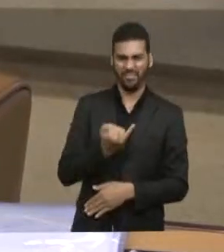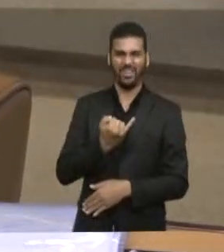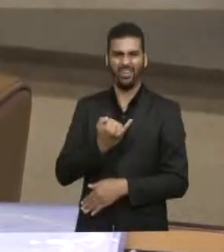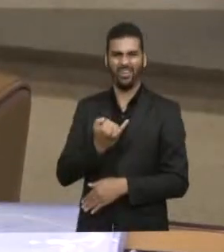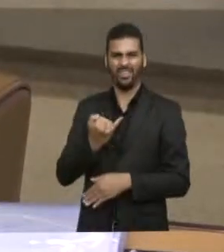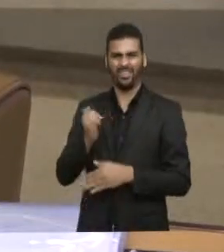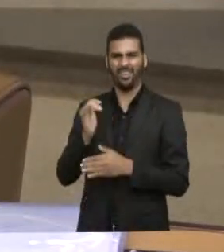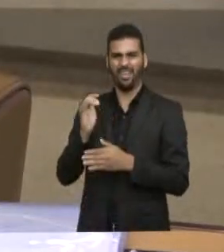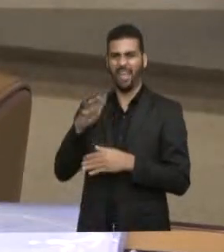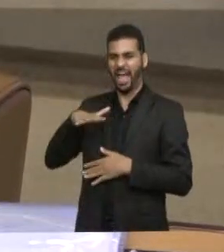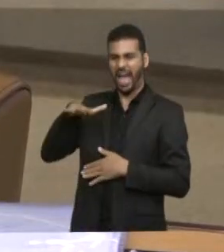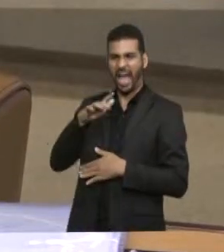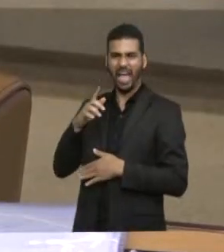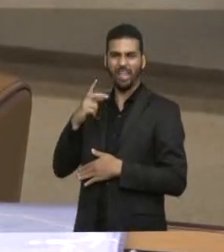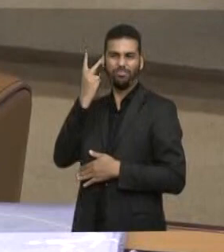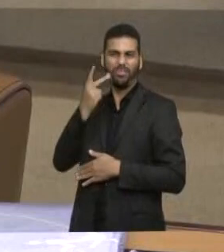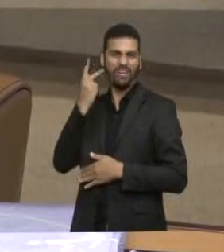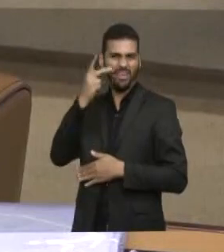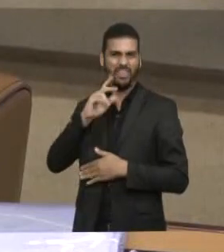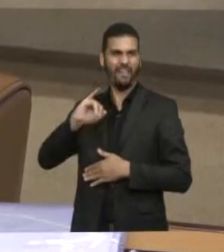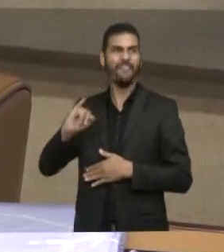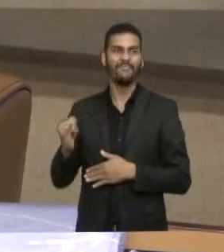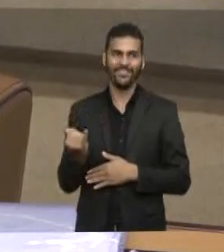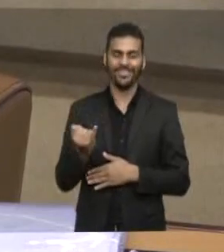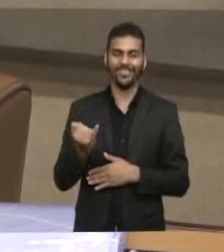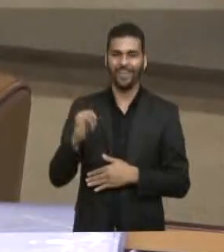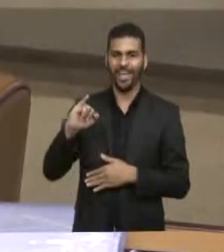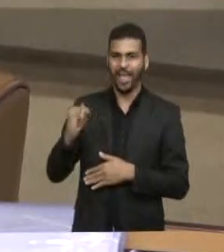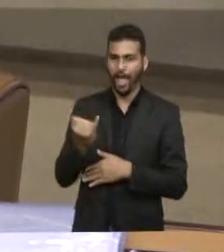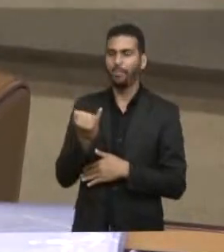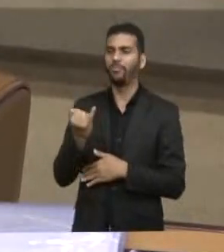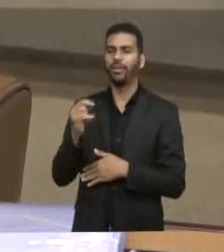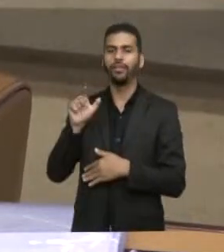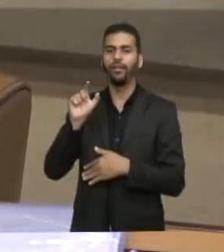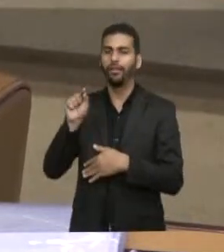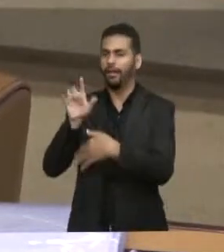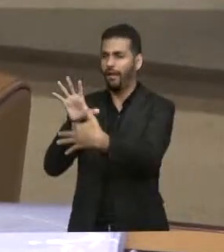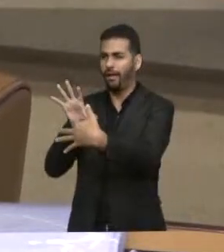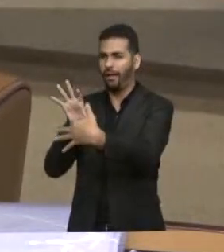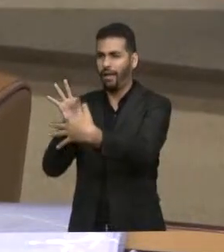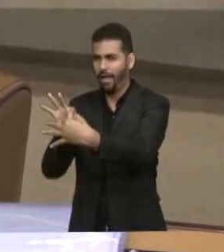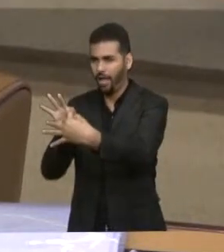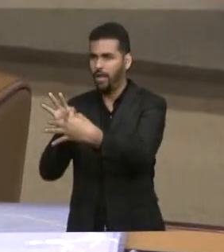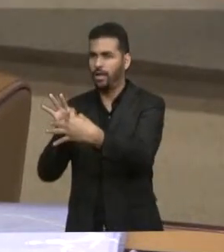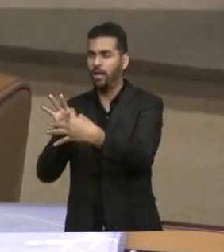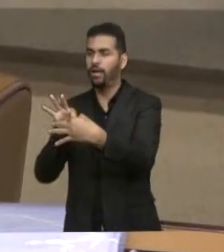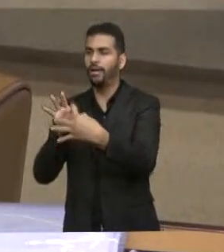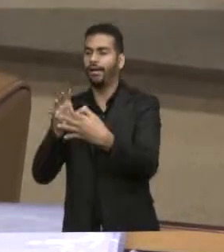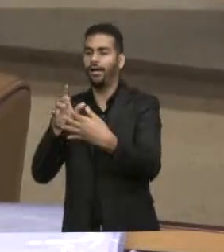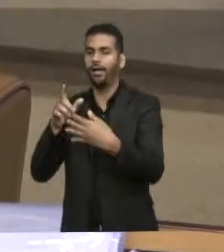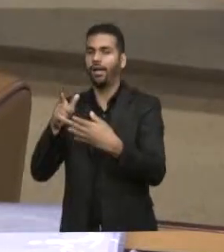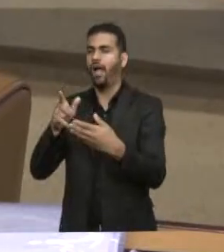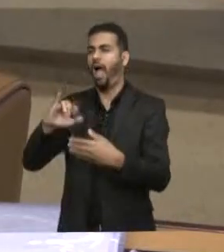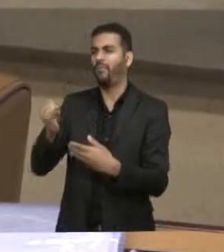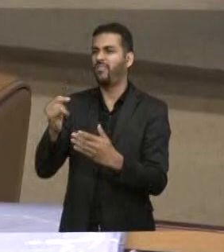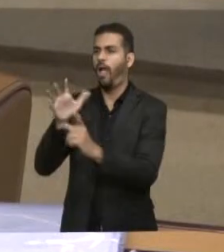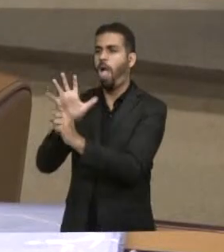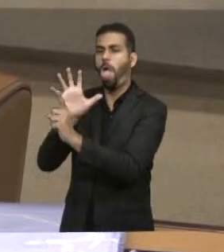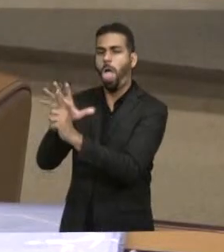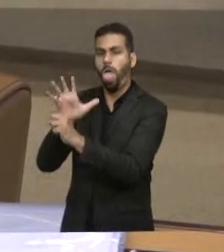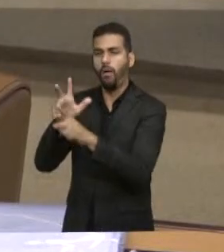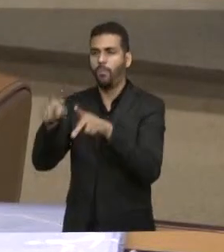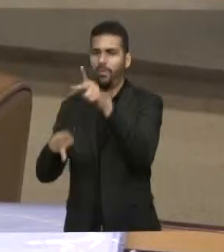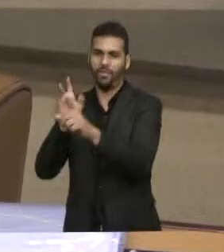de referência para tornar ainda mais grave a situação